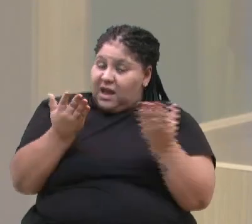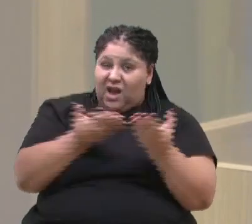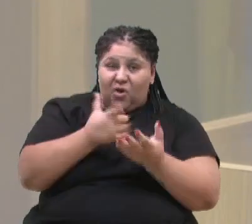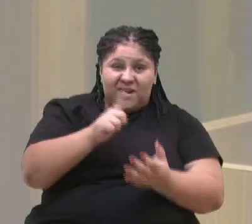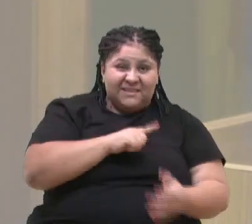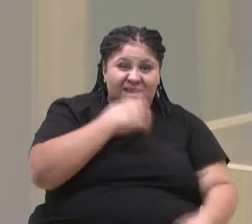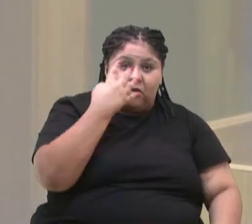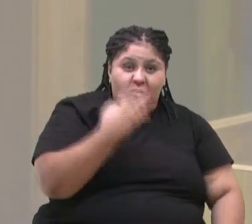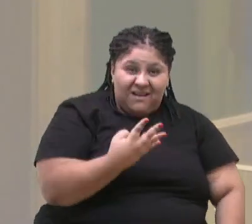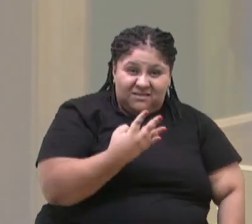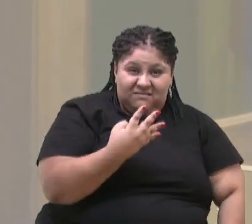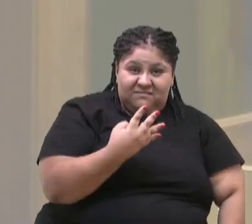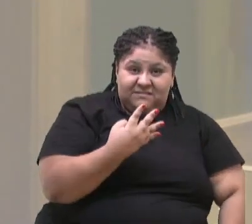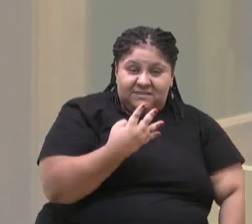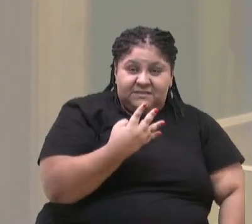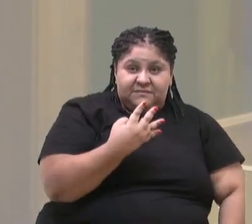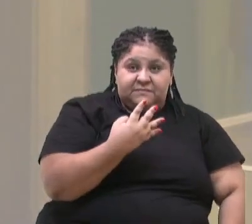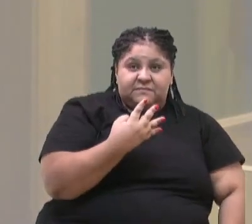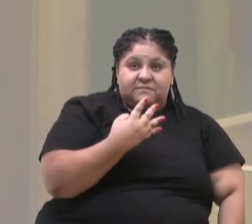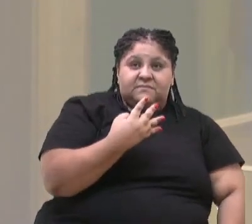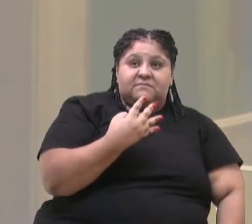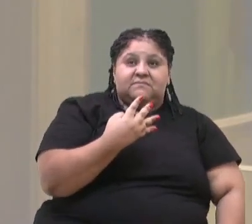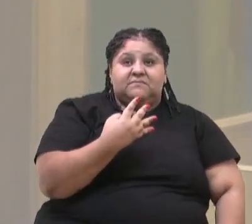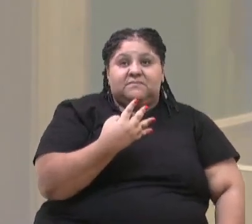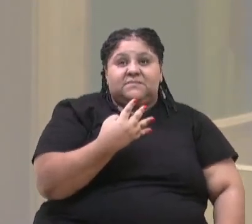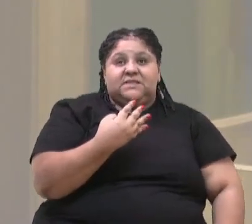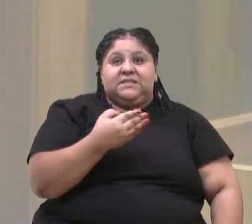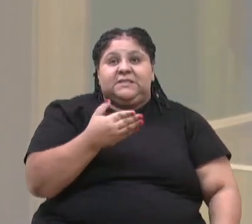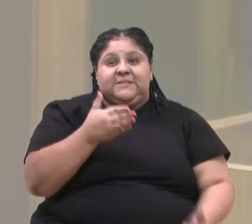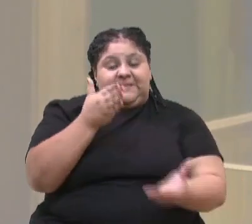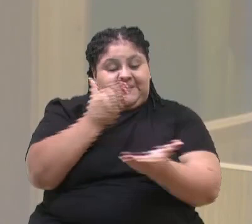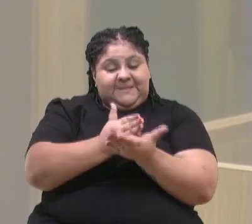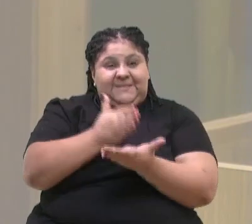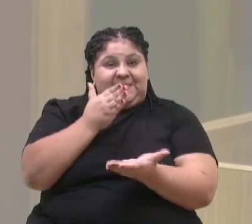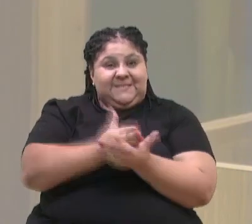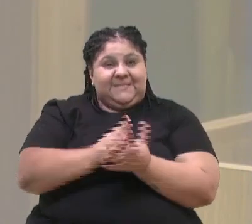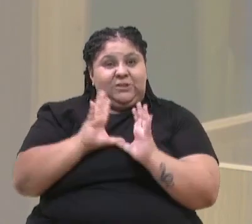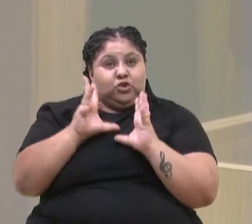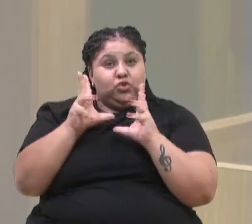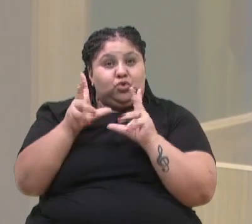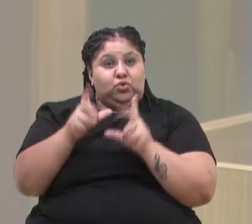4. E aí onde está trancando todo o valão